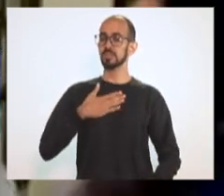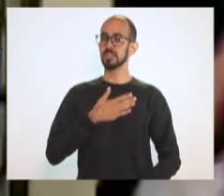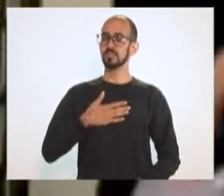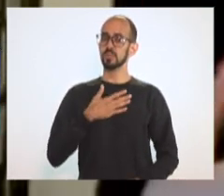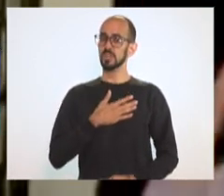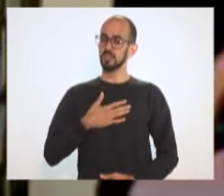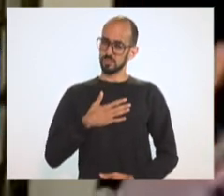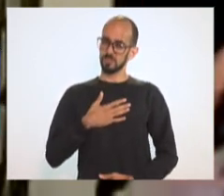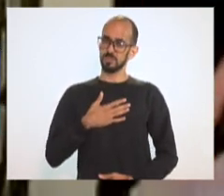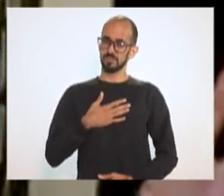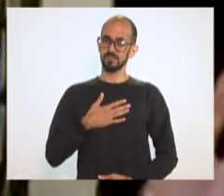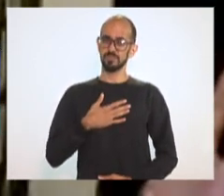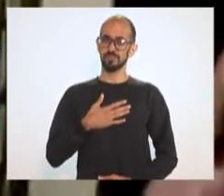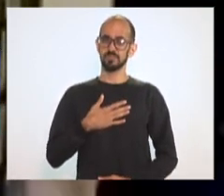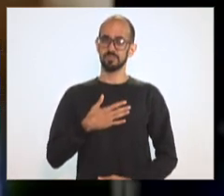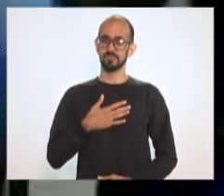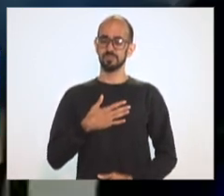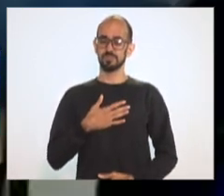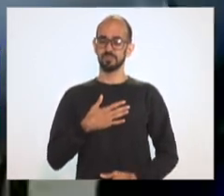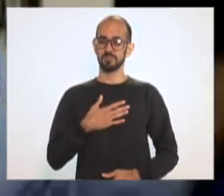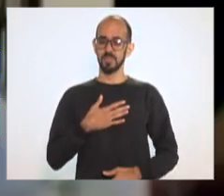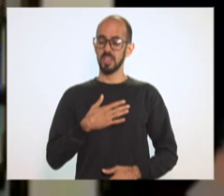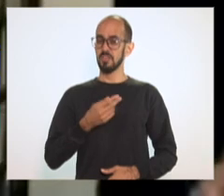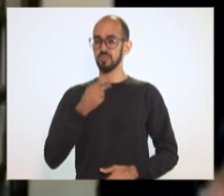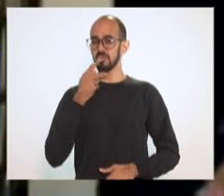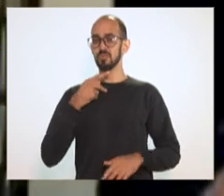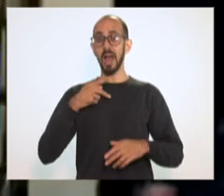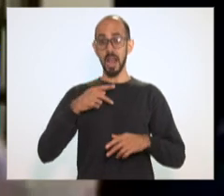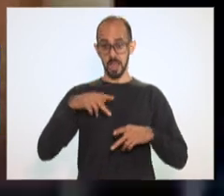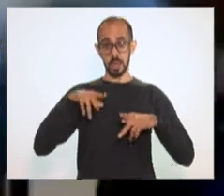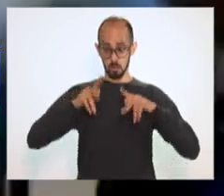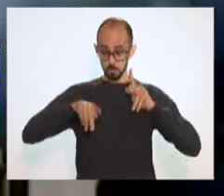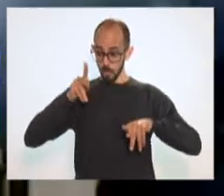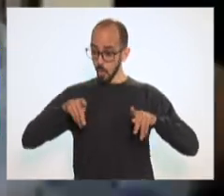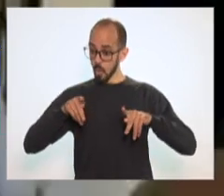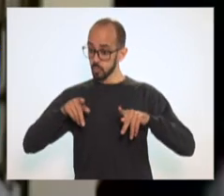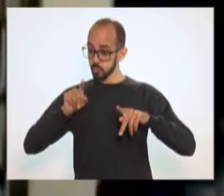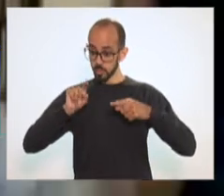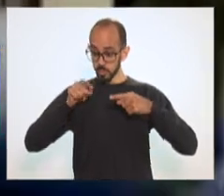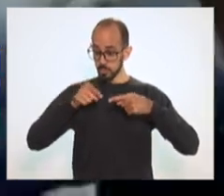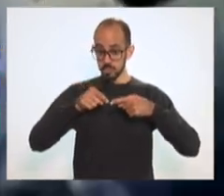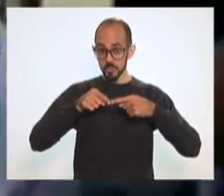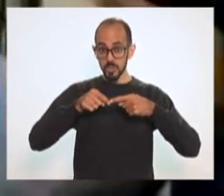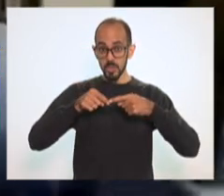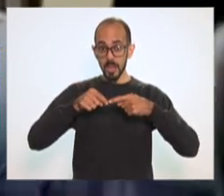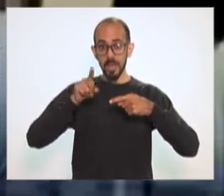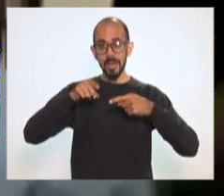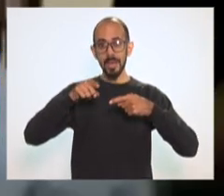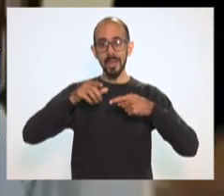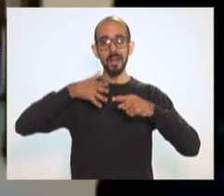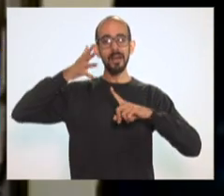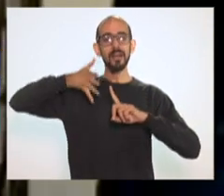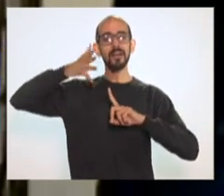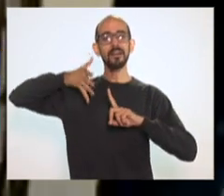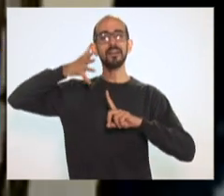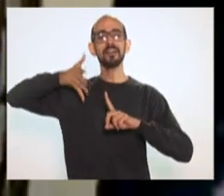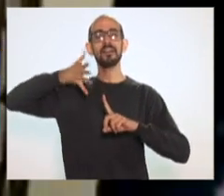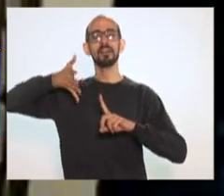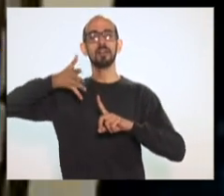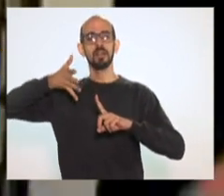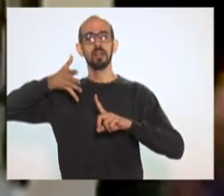que é exatamente o povo se fala tanto no povo é o discurso do povo para o povo isso aquilo